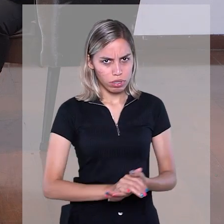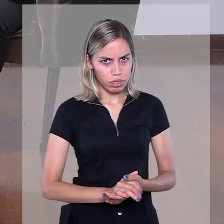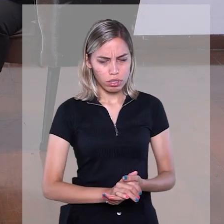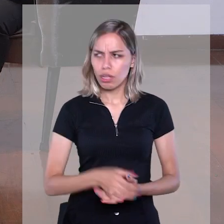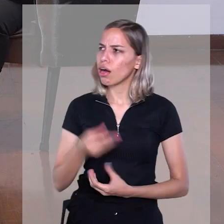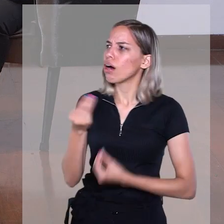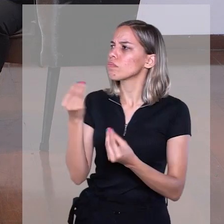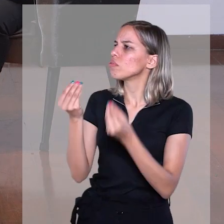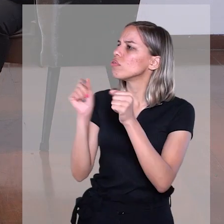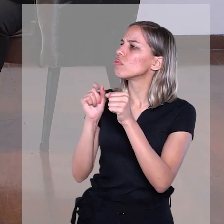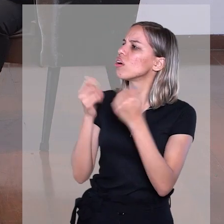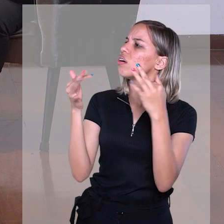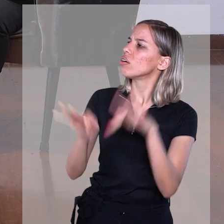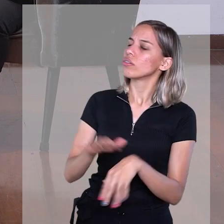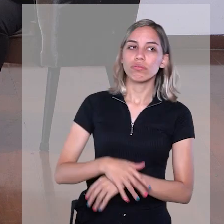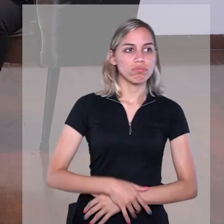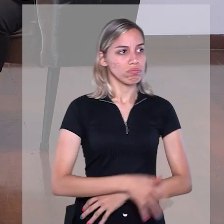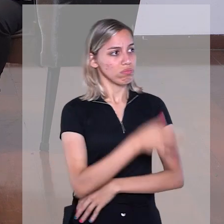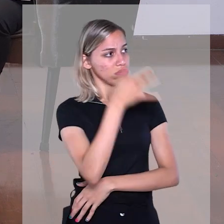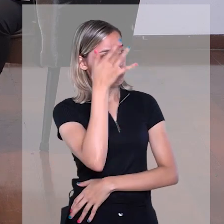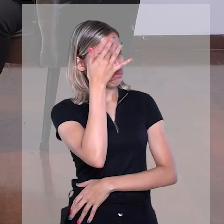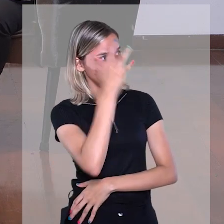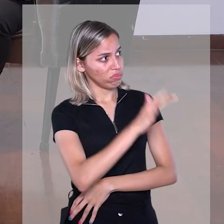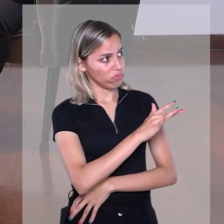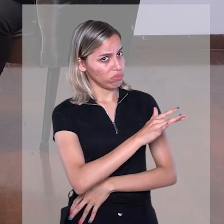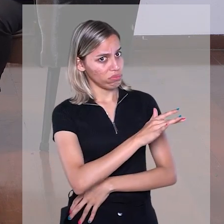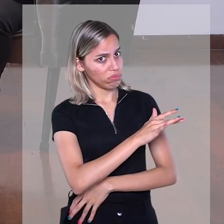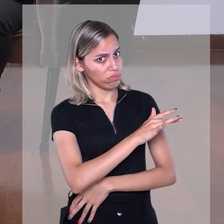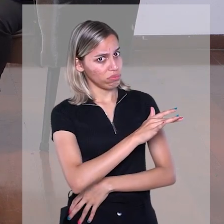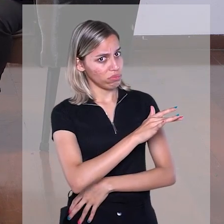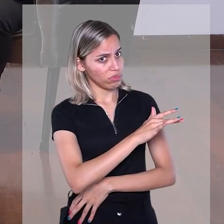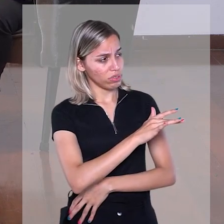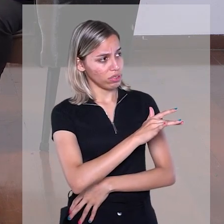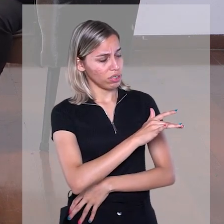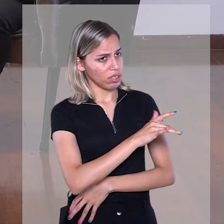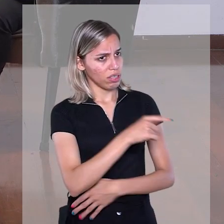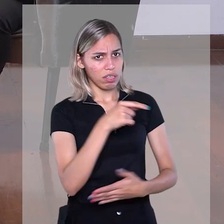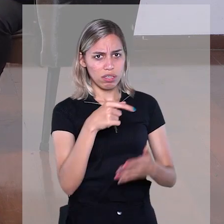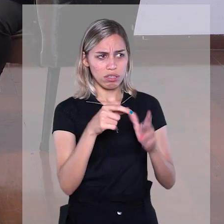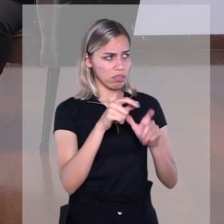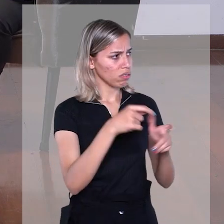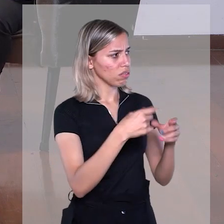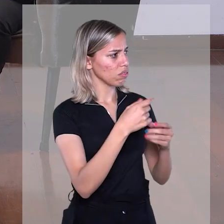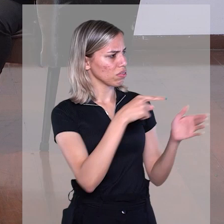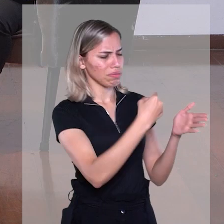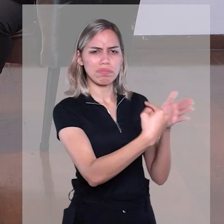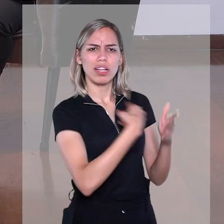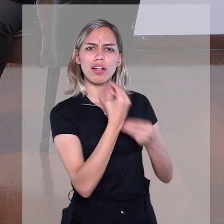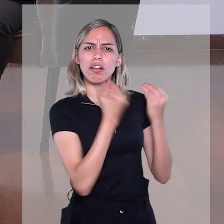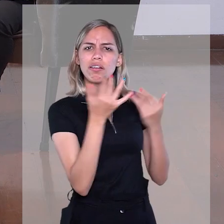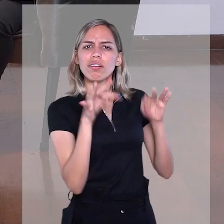Peça para fazer o encerramento. Ele pergunta para mim como é que faz o encerramento. É porque eu não estou acostumado com encerramentos, né? Mesmo livros, eu